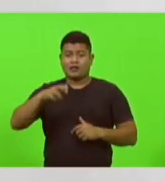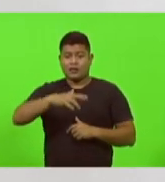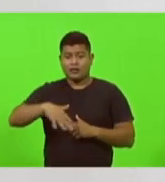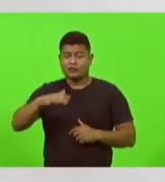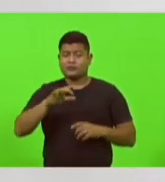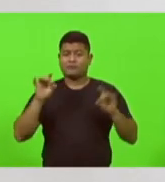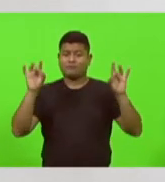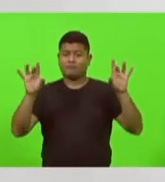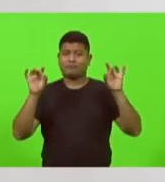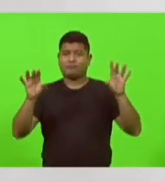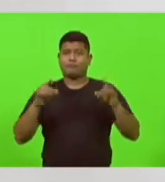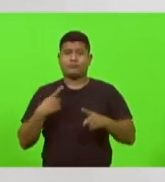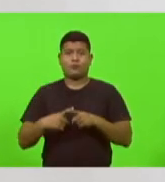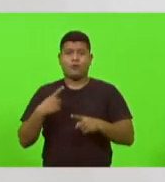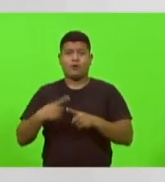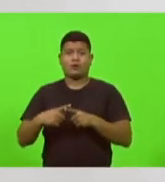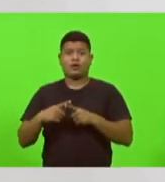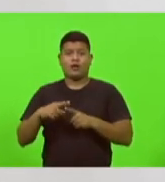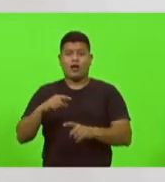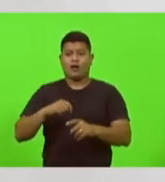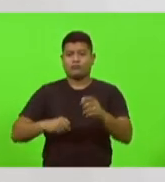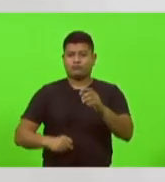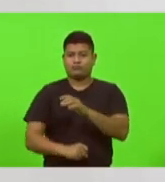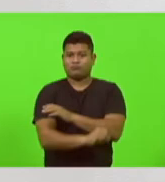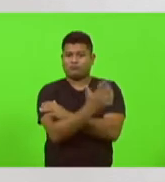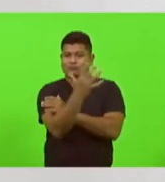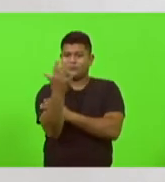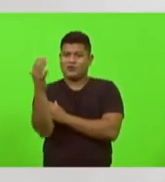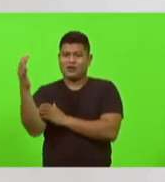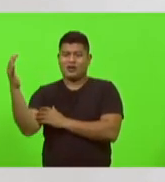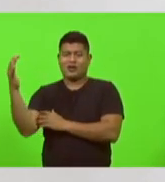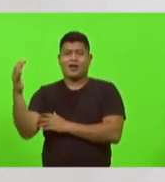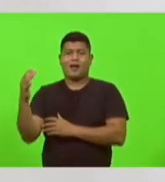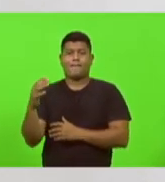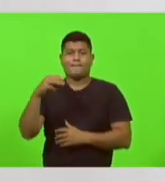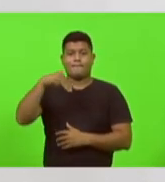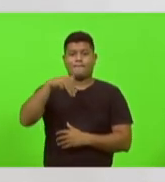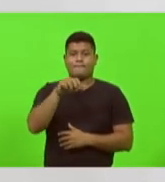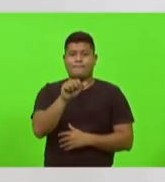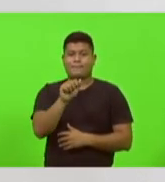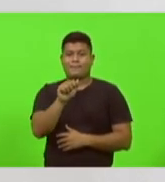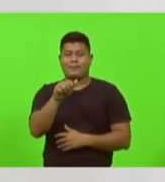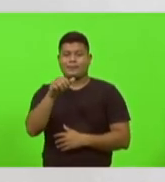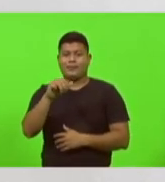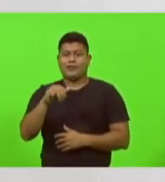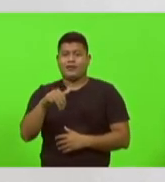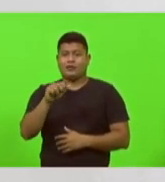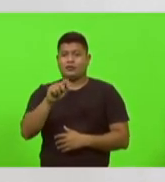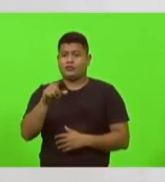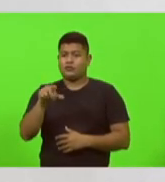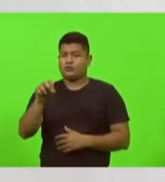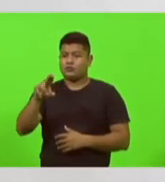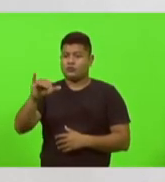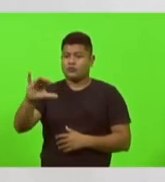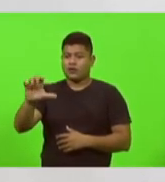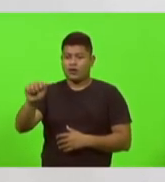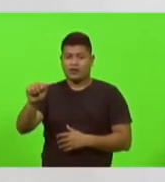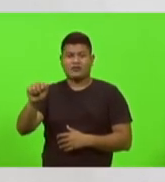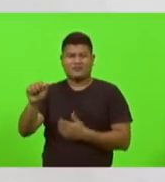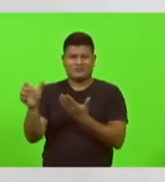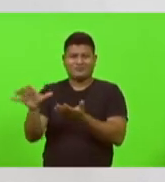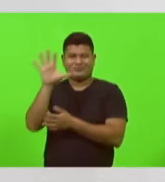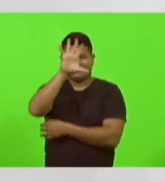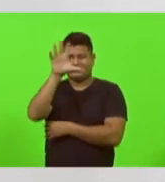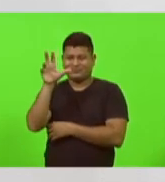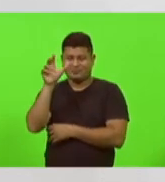causa da Mata Amazônica e da Cordilheira dos Andes, os chamados rios voadores, né, que